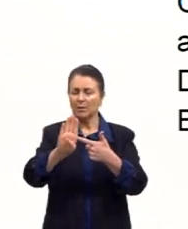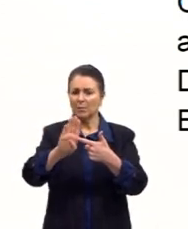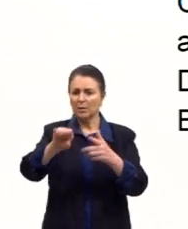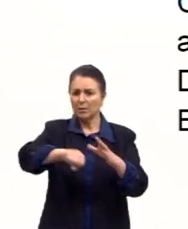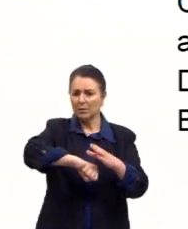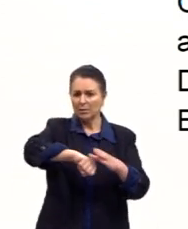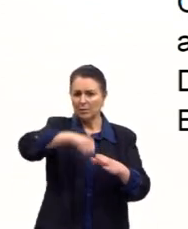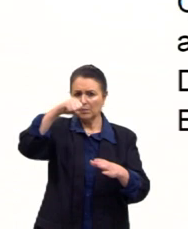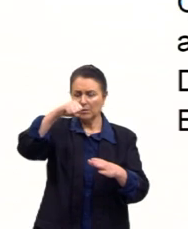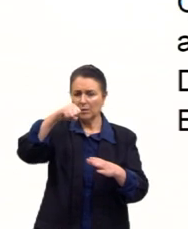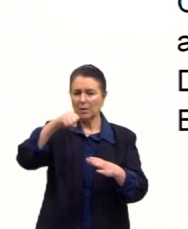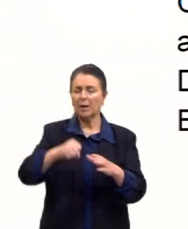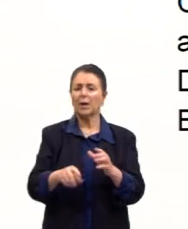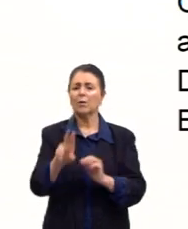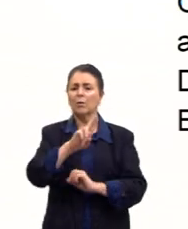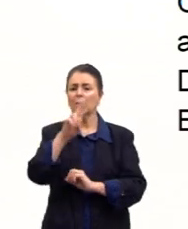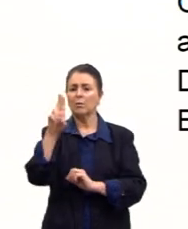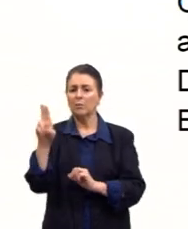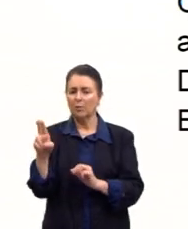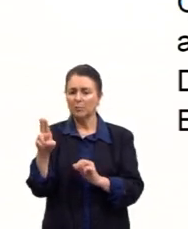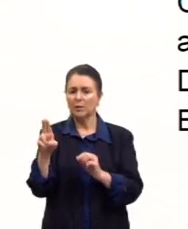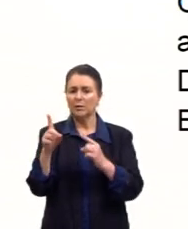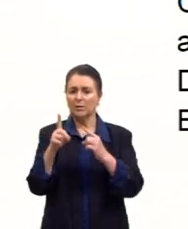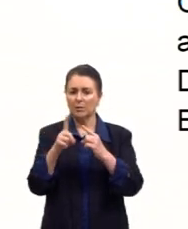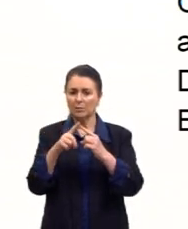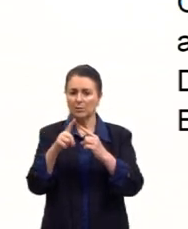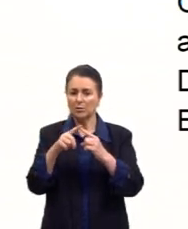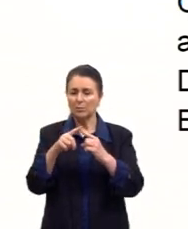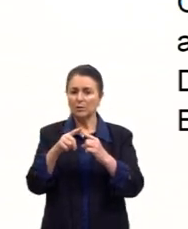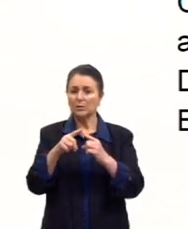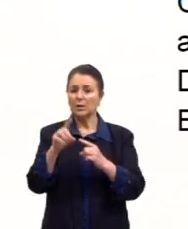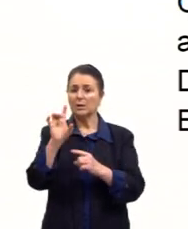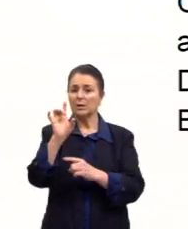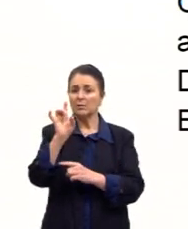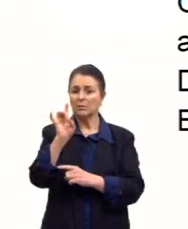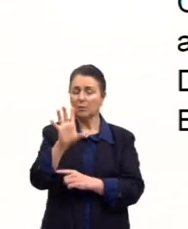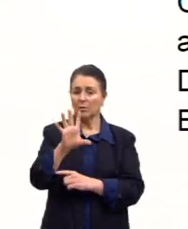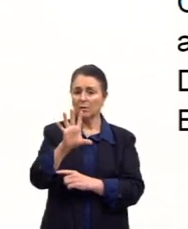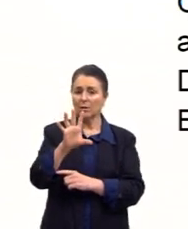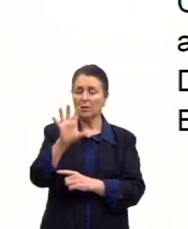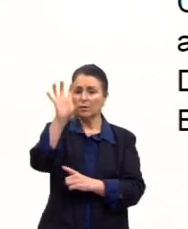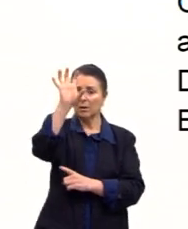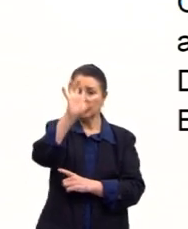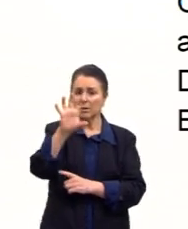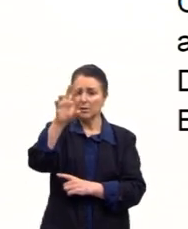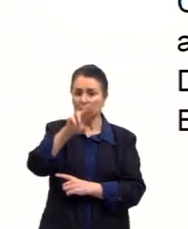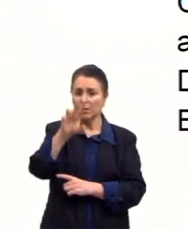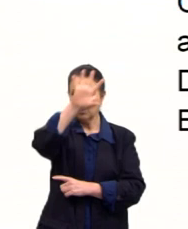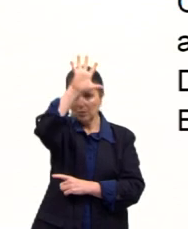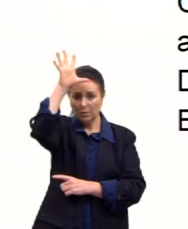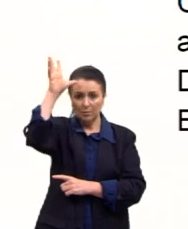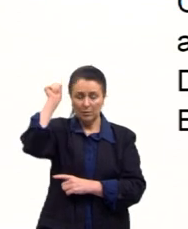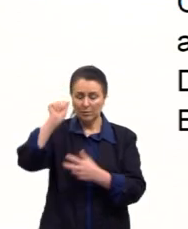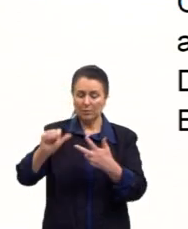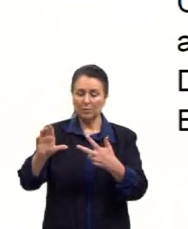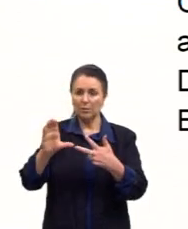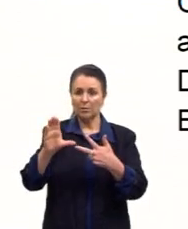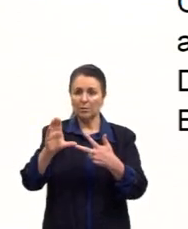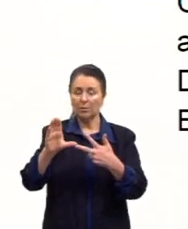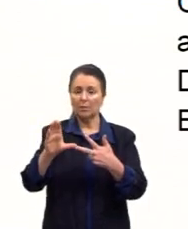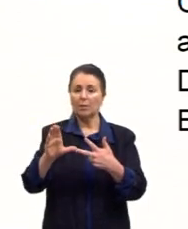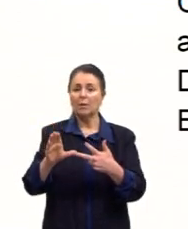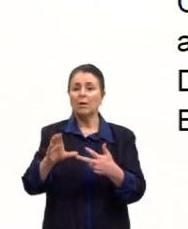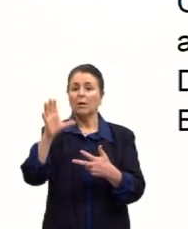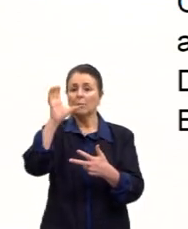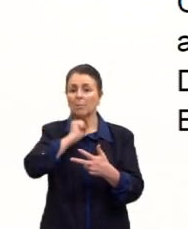é um nome específico para espécie existente na região Amazônica letra C pão de pobre